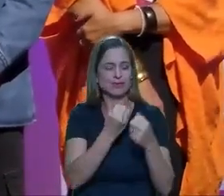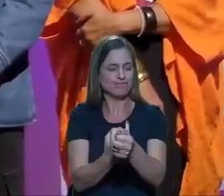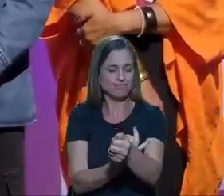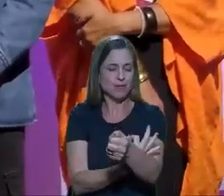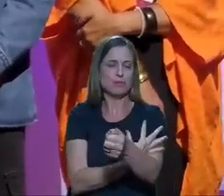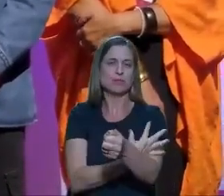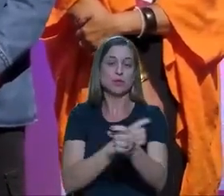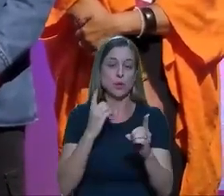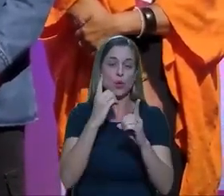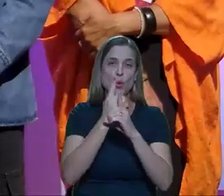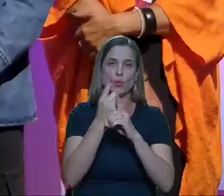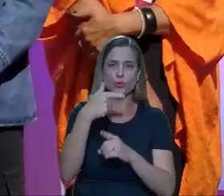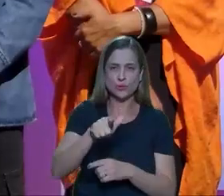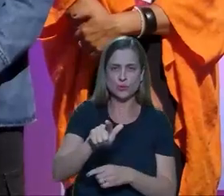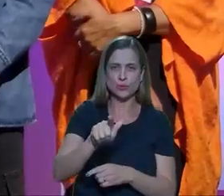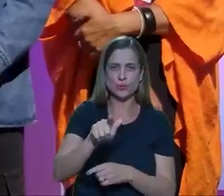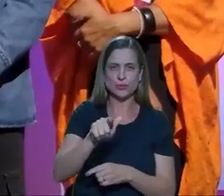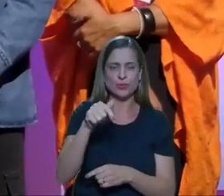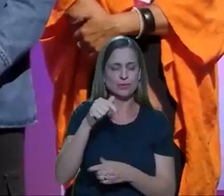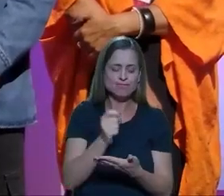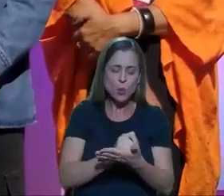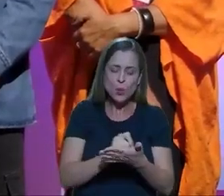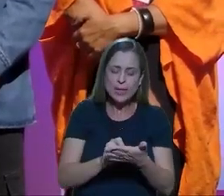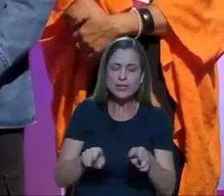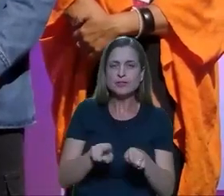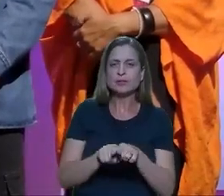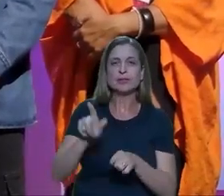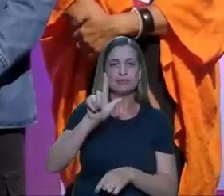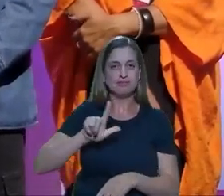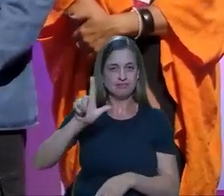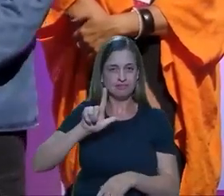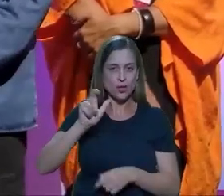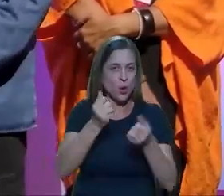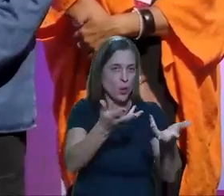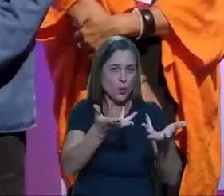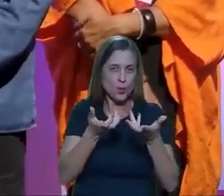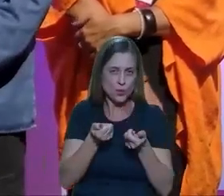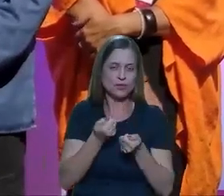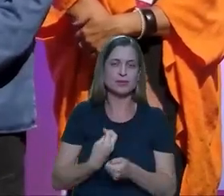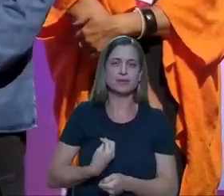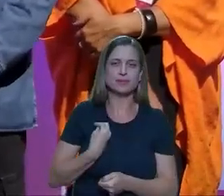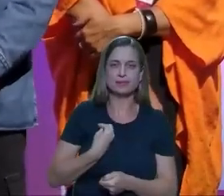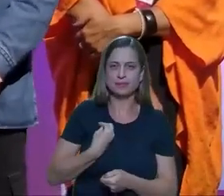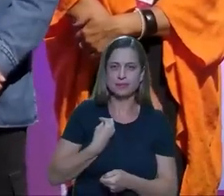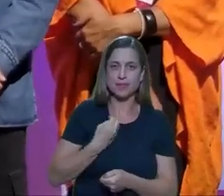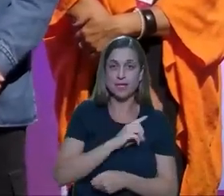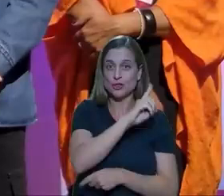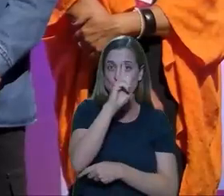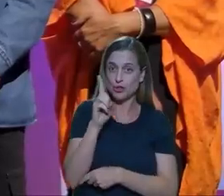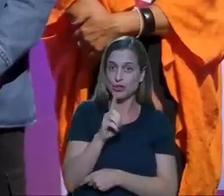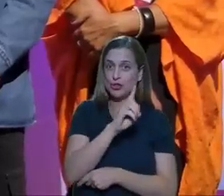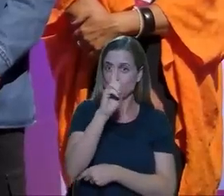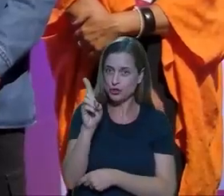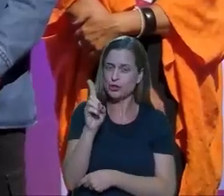emocionante esse reencontro, né, com o livro e a literatura. Então, convido vocês a todos a participarem nesses dias intensos,